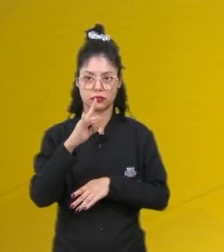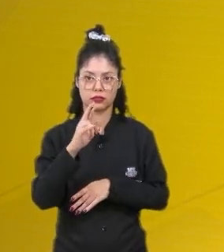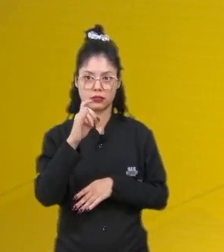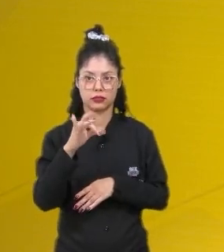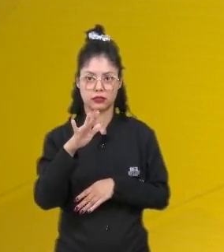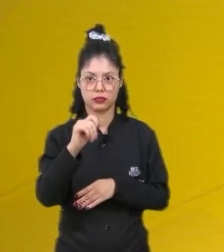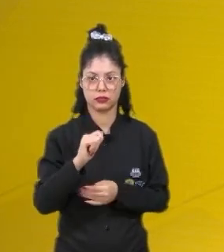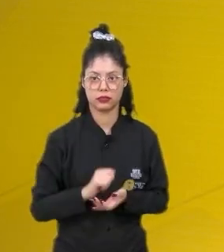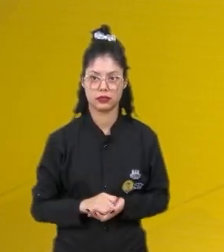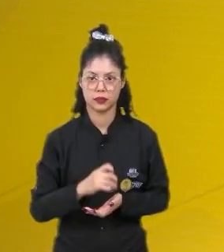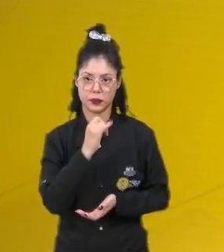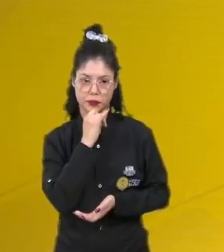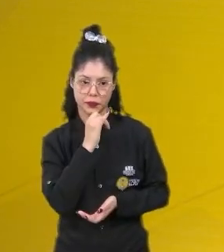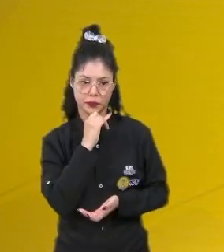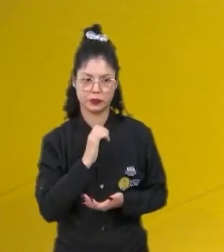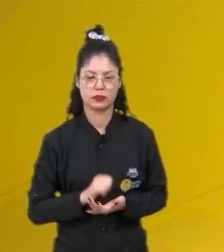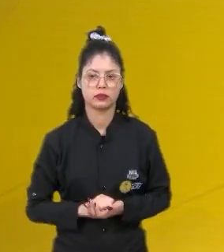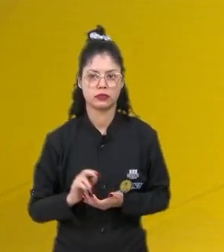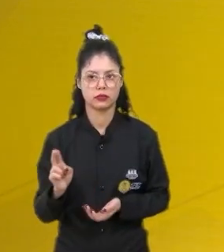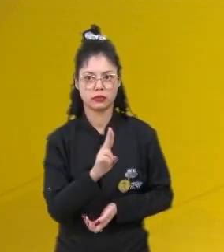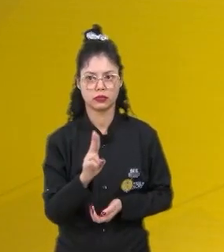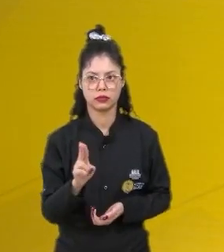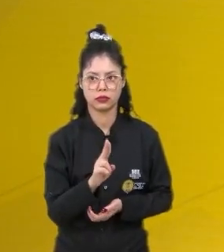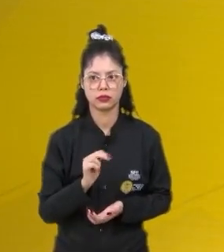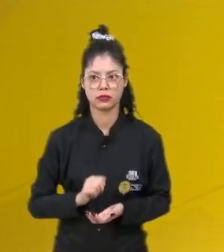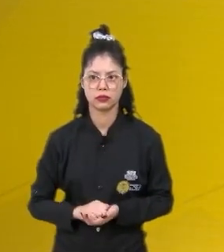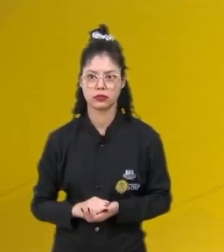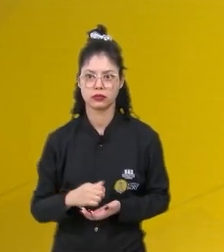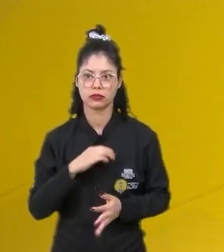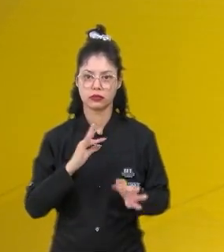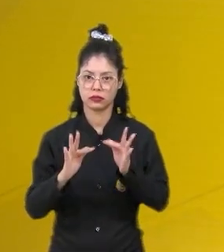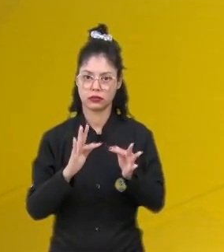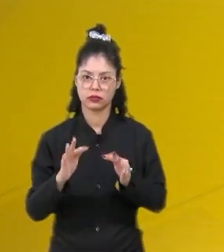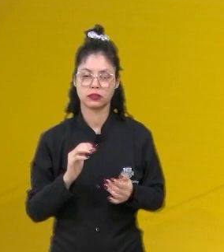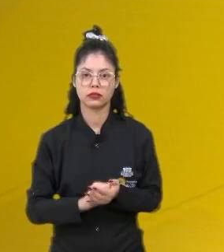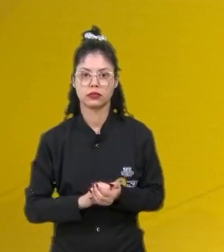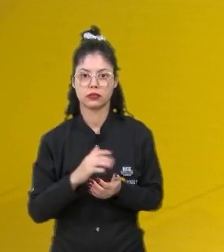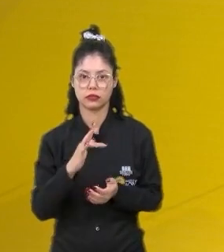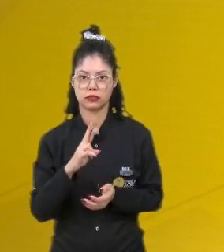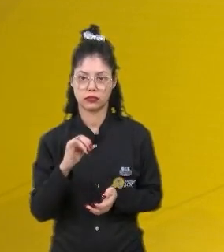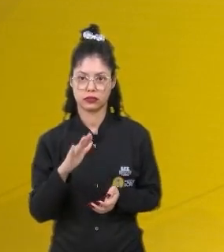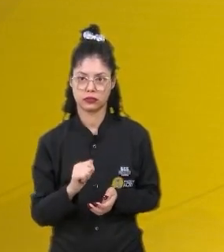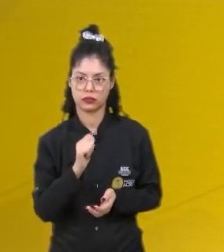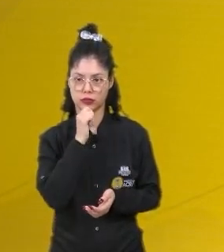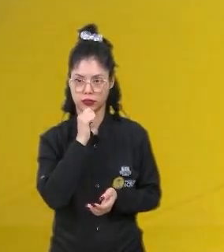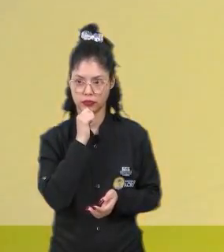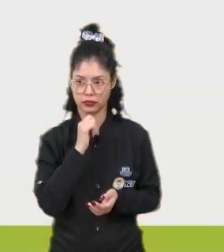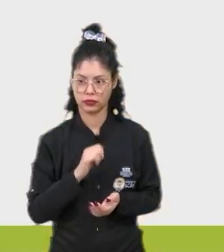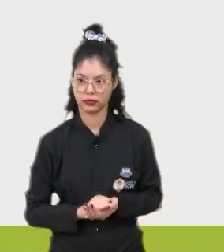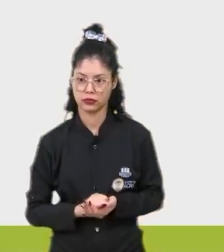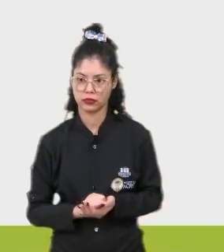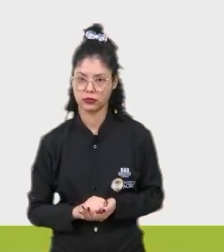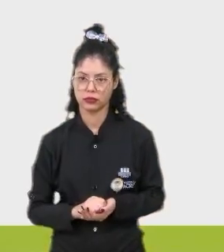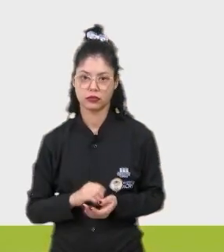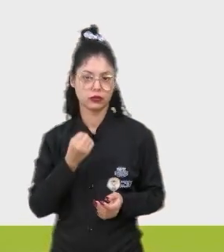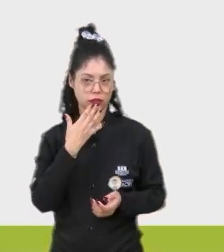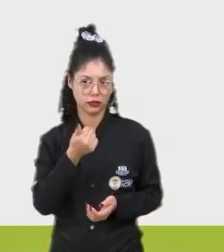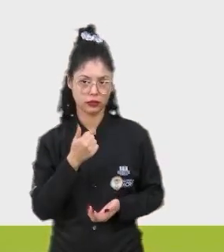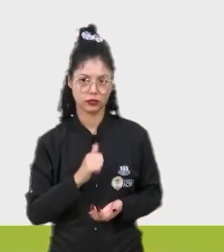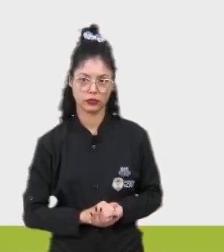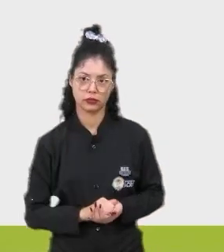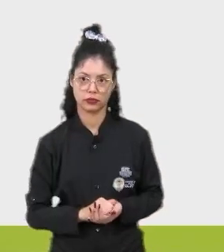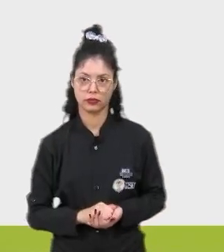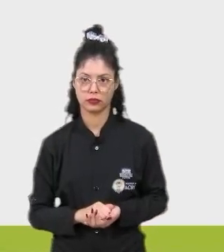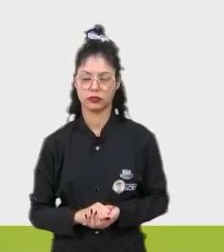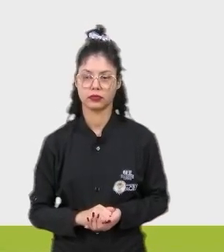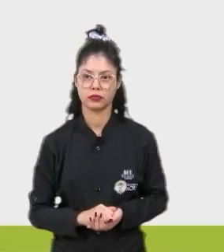bom? Então isso é um exemplo do que chamamos desse fenômeno físico, né? Fenômeno ondulatório de interferência, tá bom? Então vamos